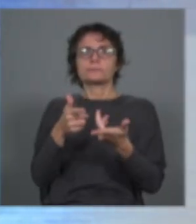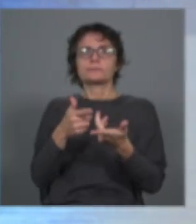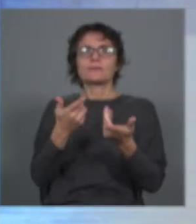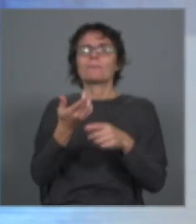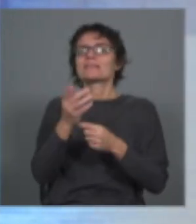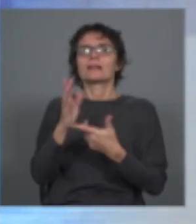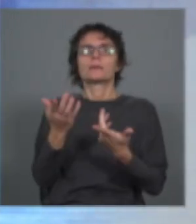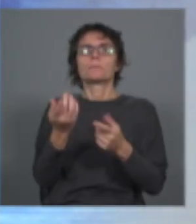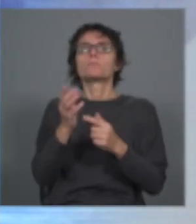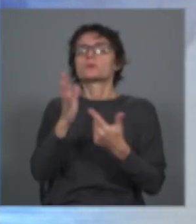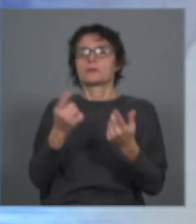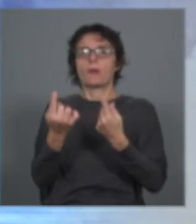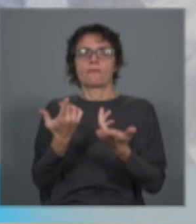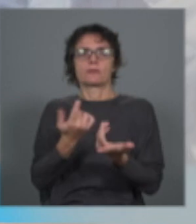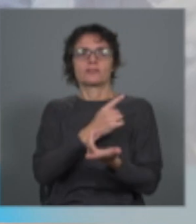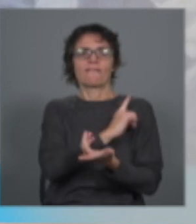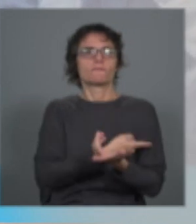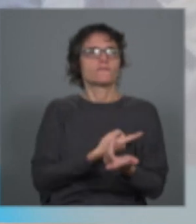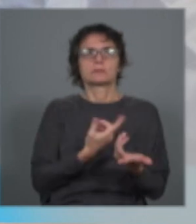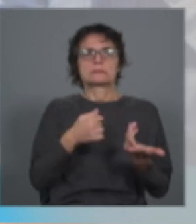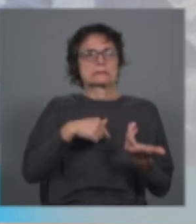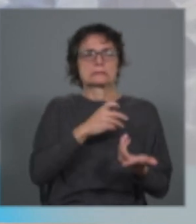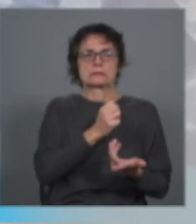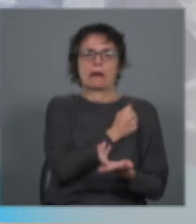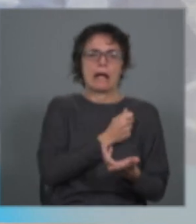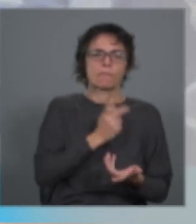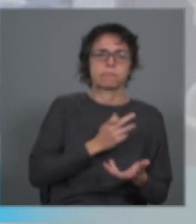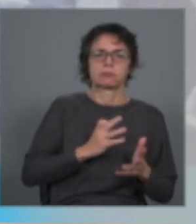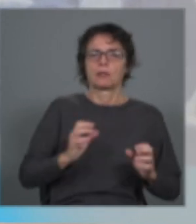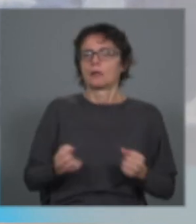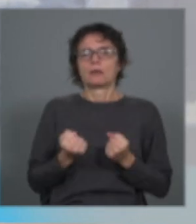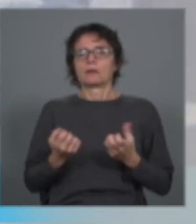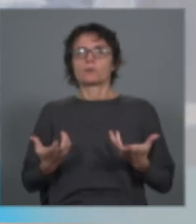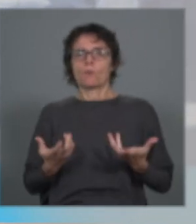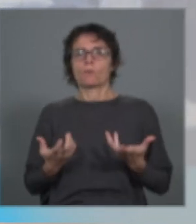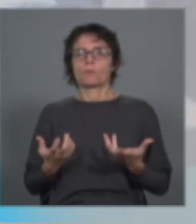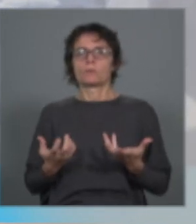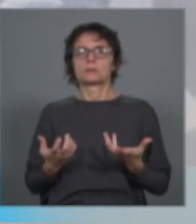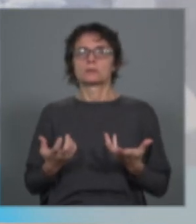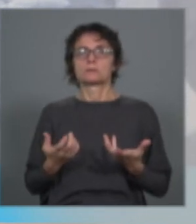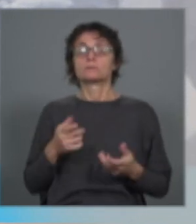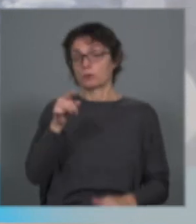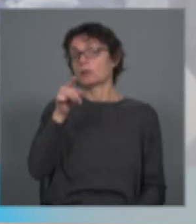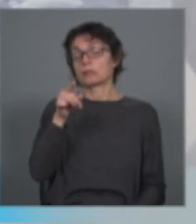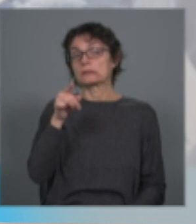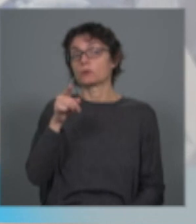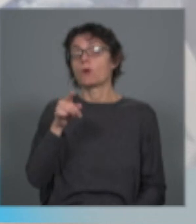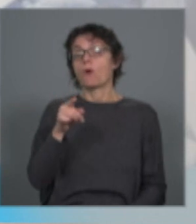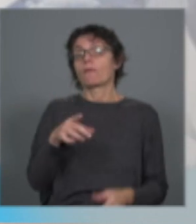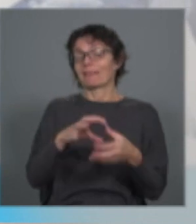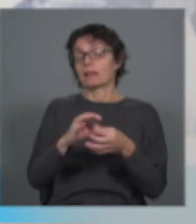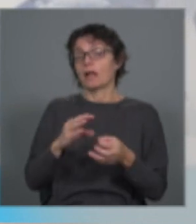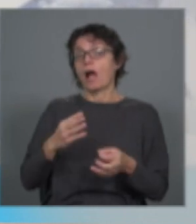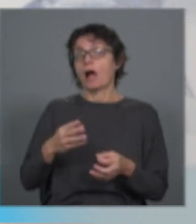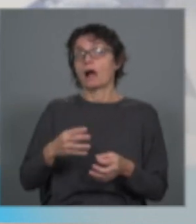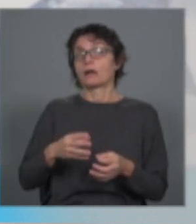exemplo, e ficar em casa. Ou ter a determinação que leva a ficar em casa. E esse é o discurso do medo, não é? Com